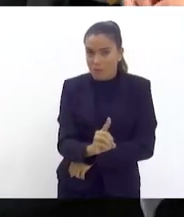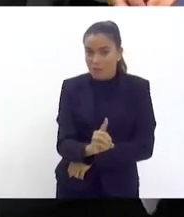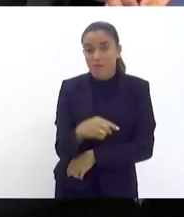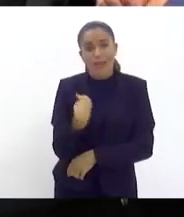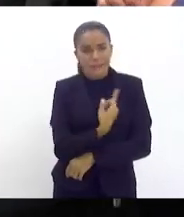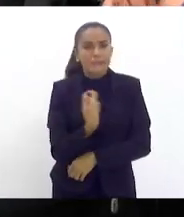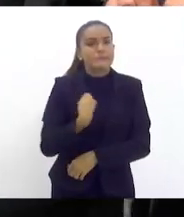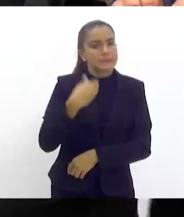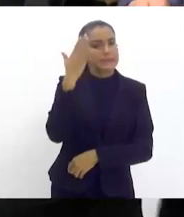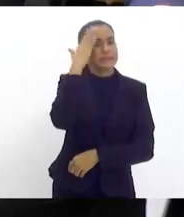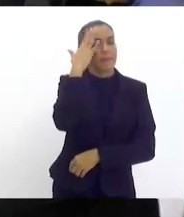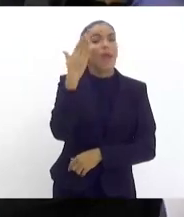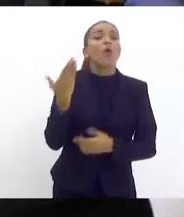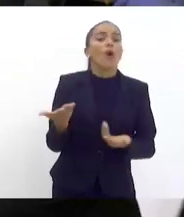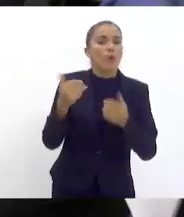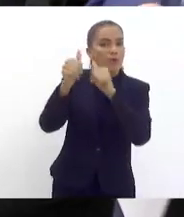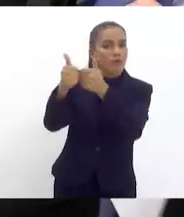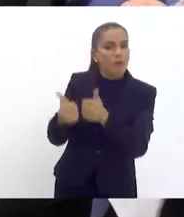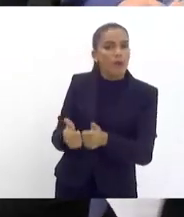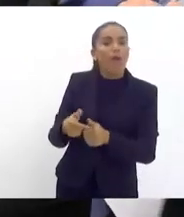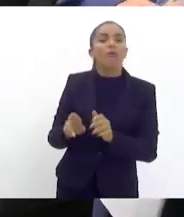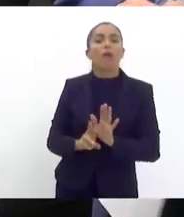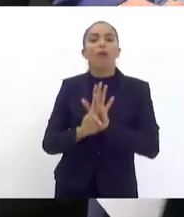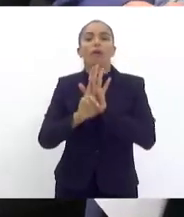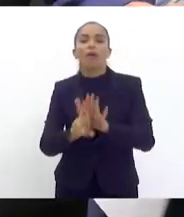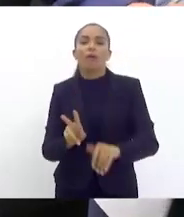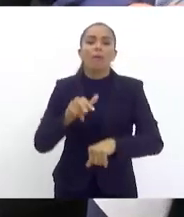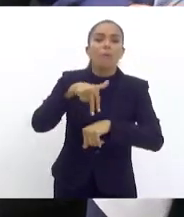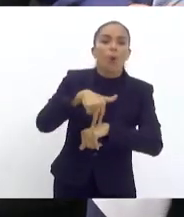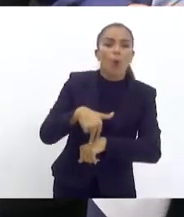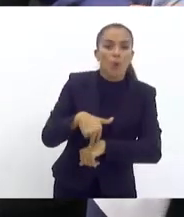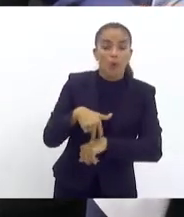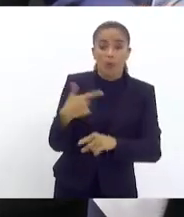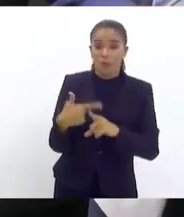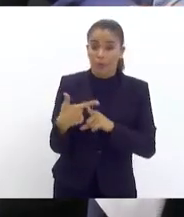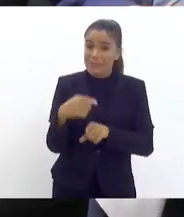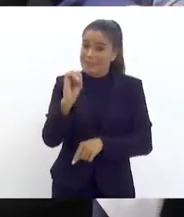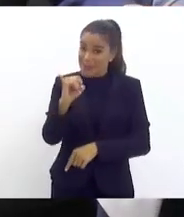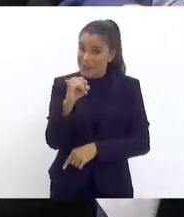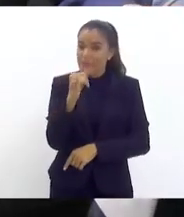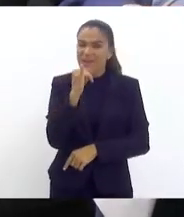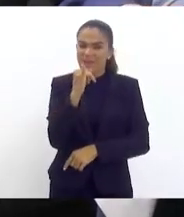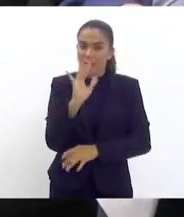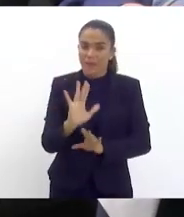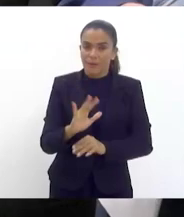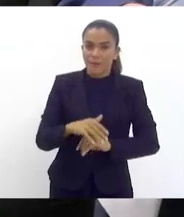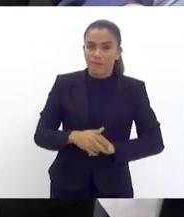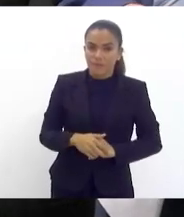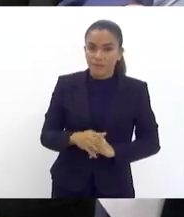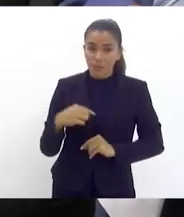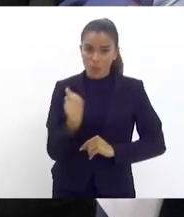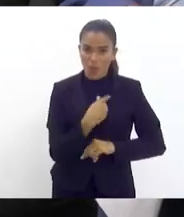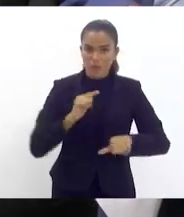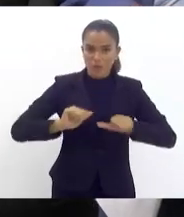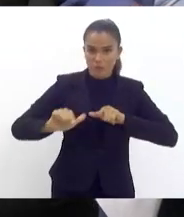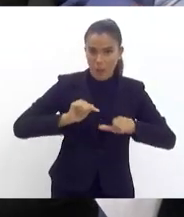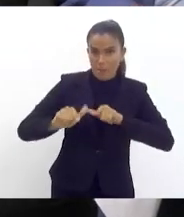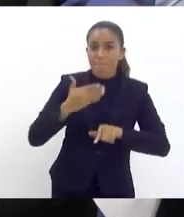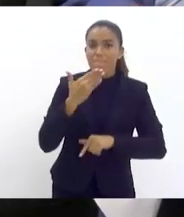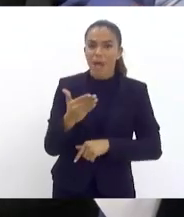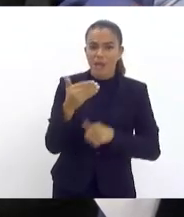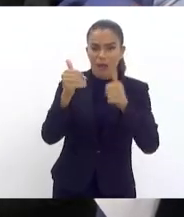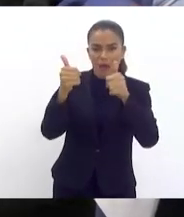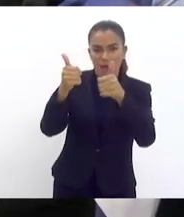saber que tipo de verificação, quem se posiciona, quem não se posiciona. Porque, se for o caso, presidente, a gente trabalha aqui e pede a